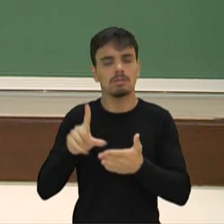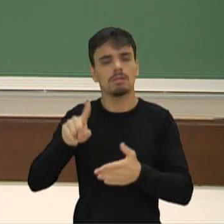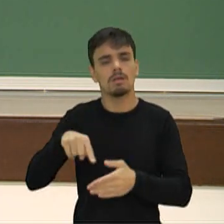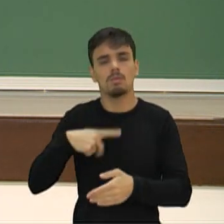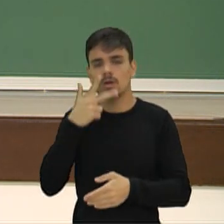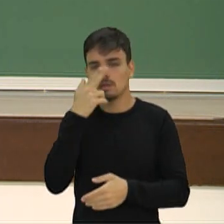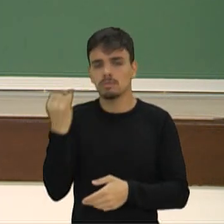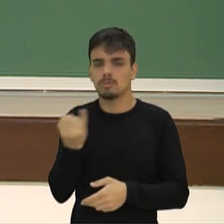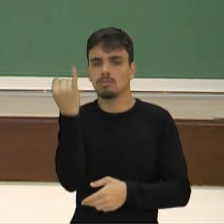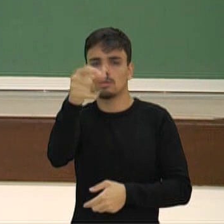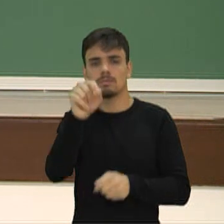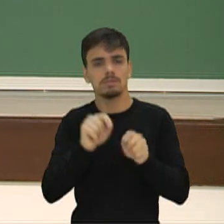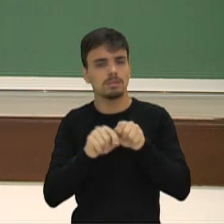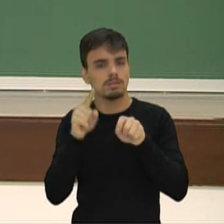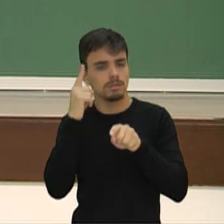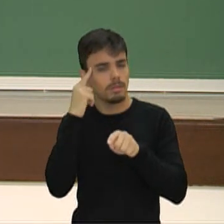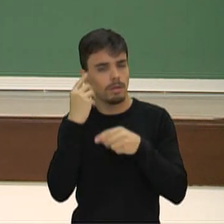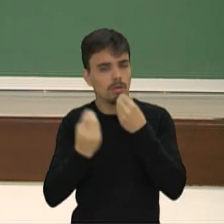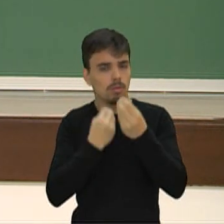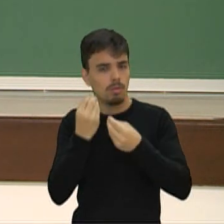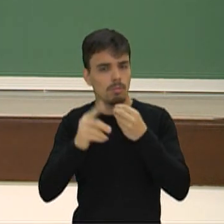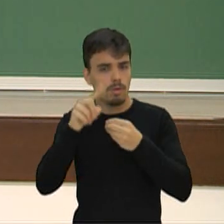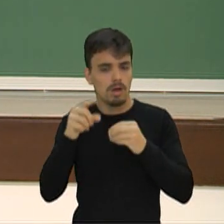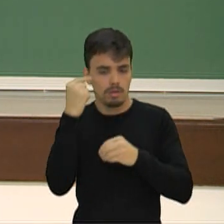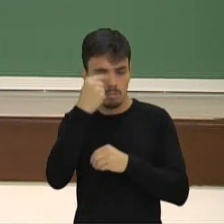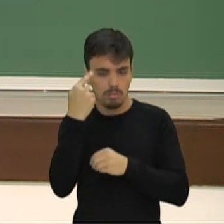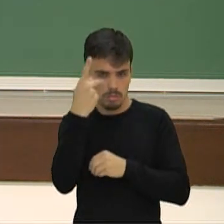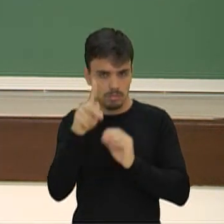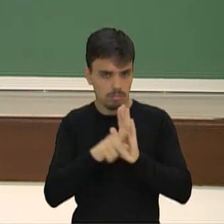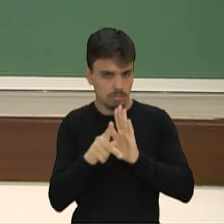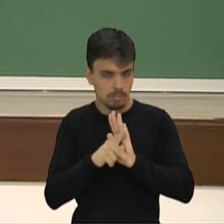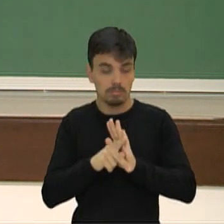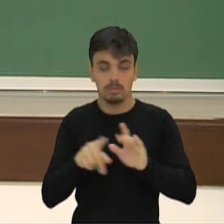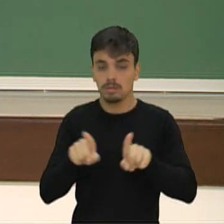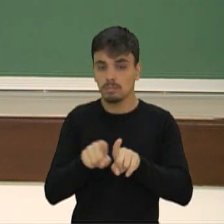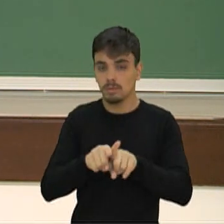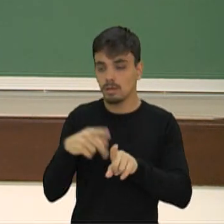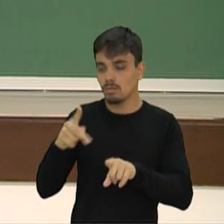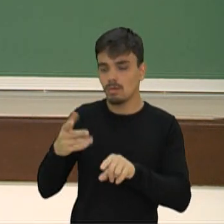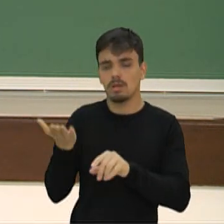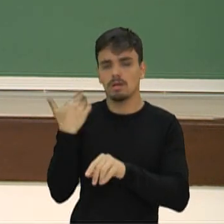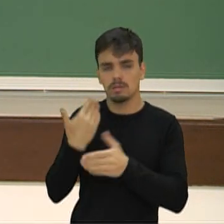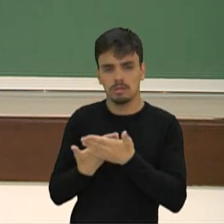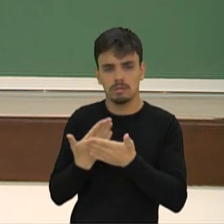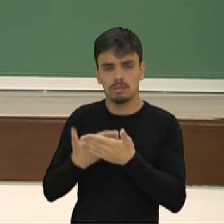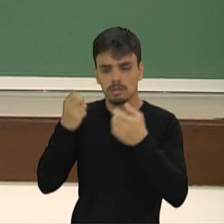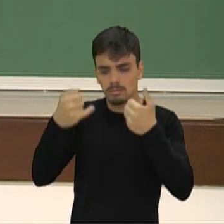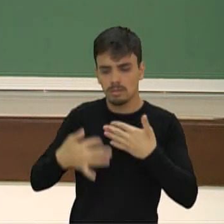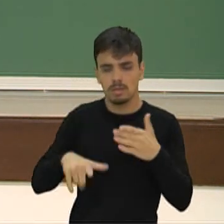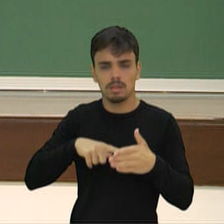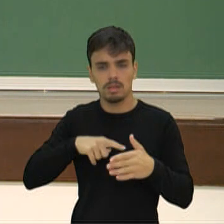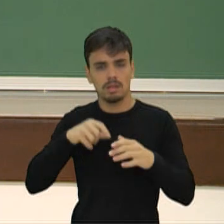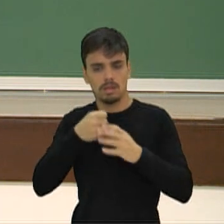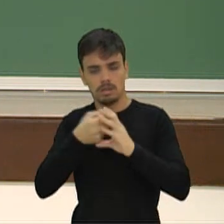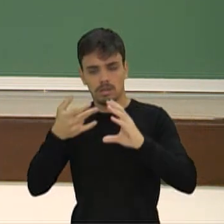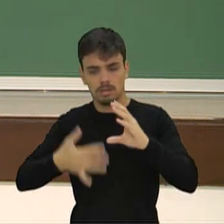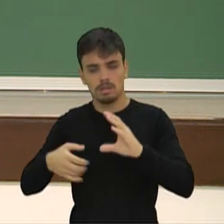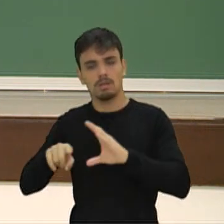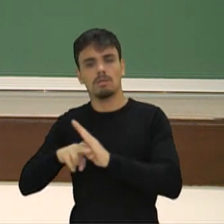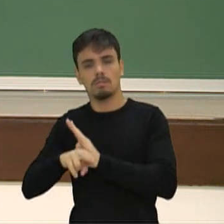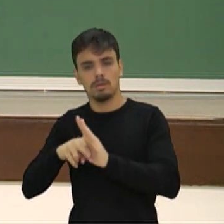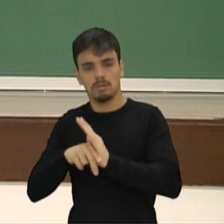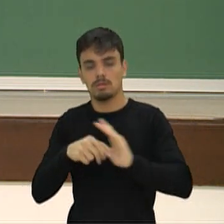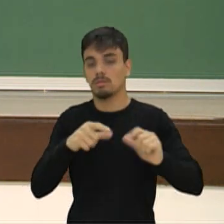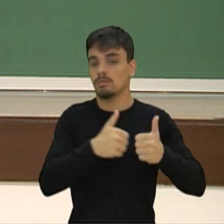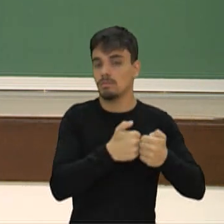ter uma leitura também do seu olho. Lembra que eu falei em aulas anteriores que você tem a característica física e biológica? O daltonismo é